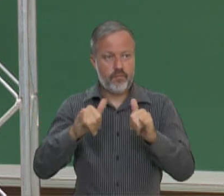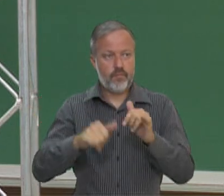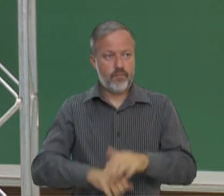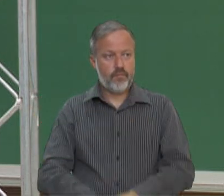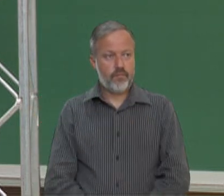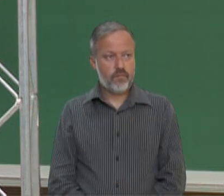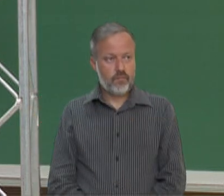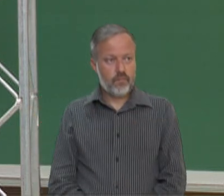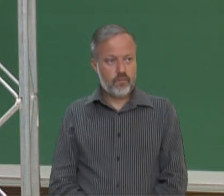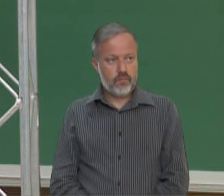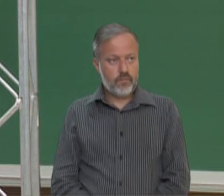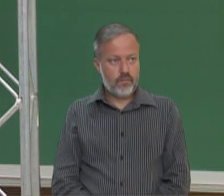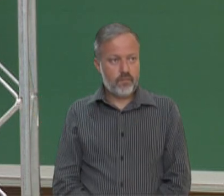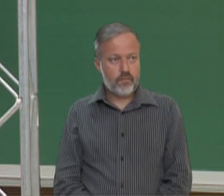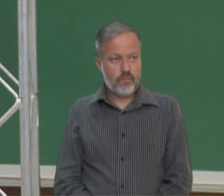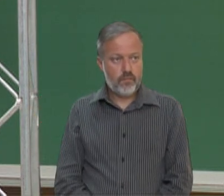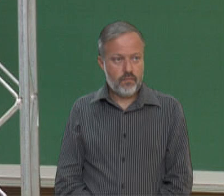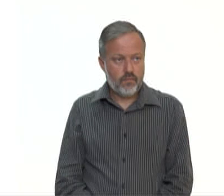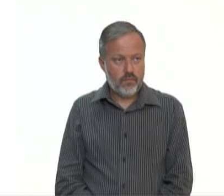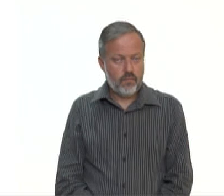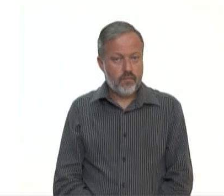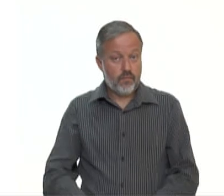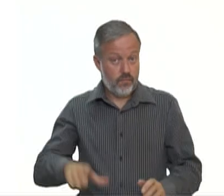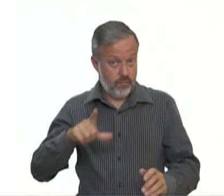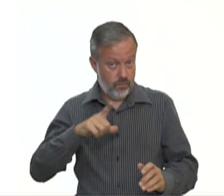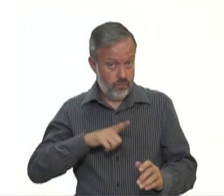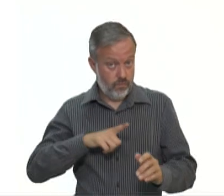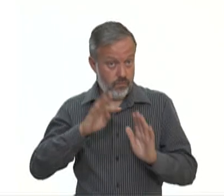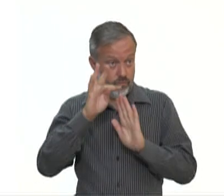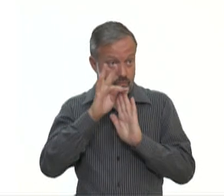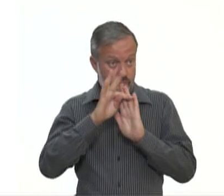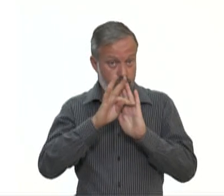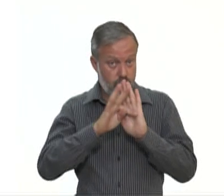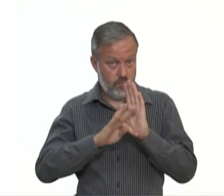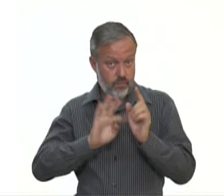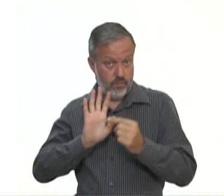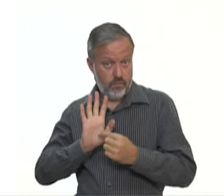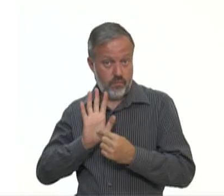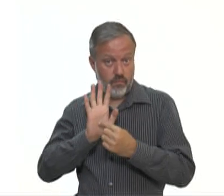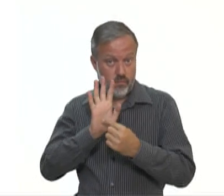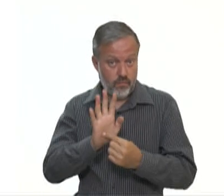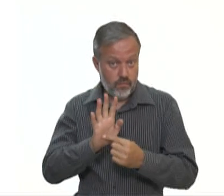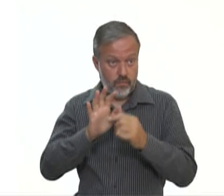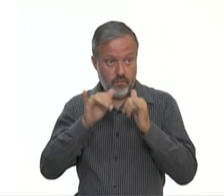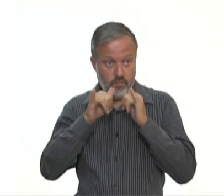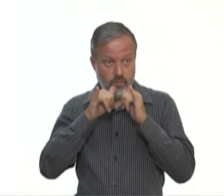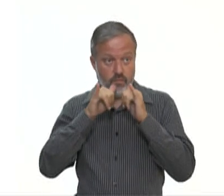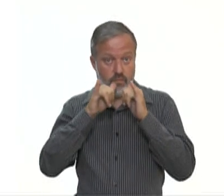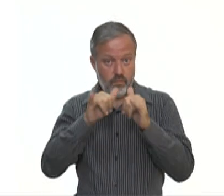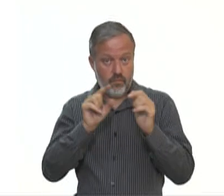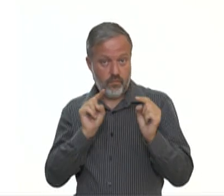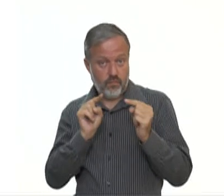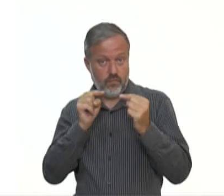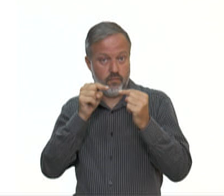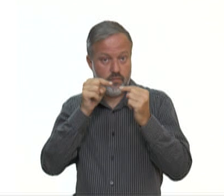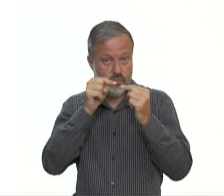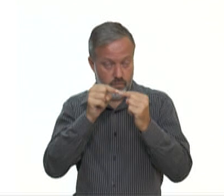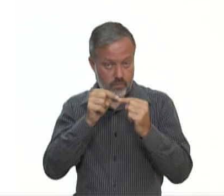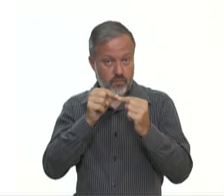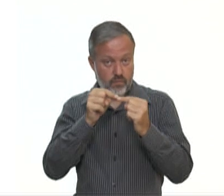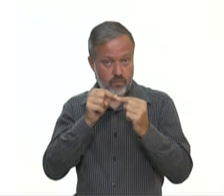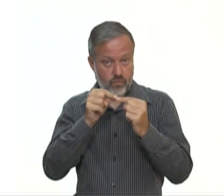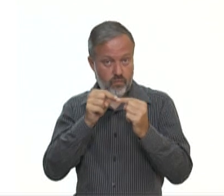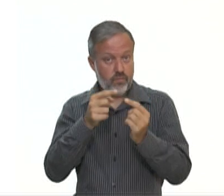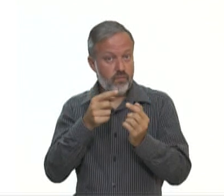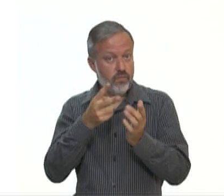seguido. Um texto periodístico transmite uma informação de forma objetiva e heterogênea.